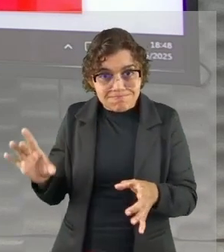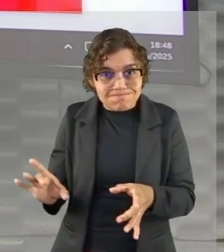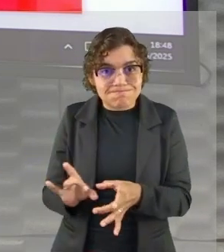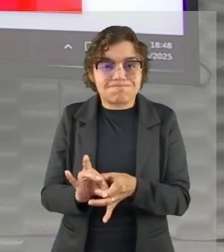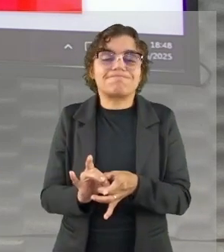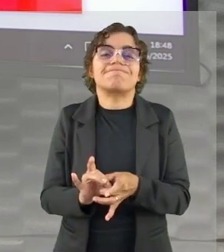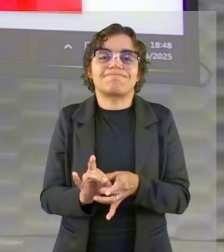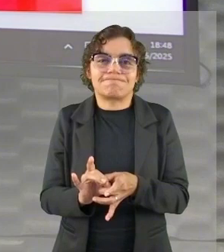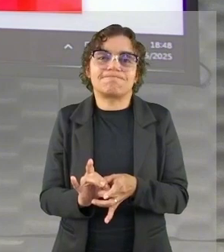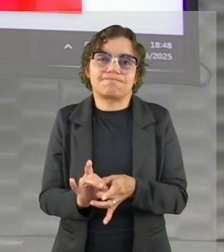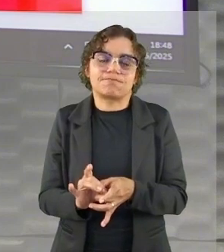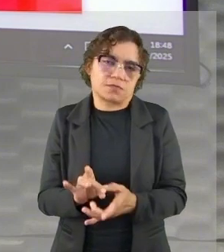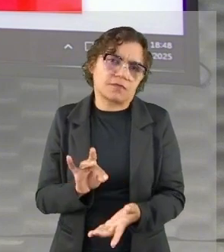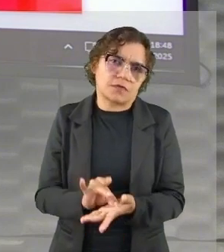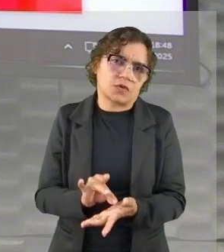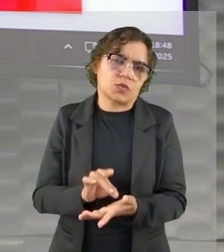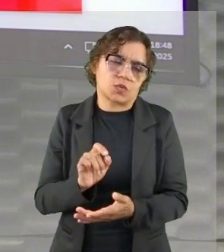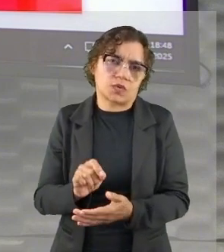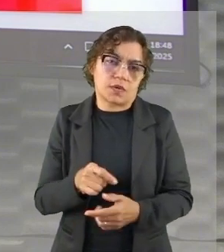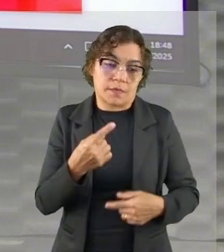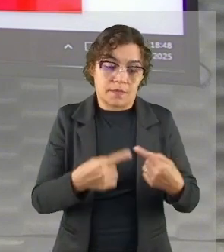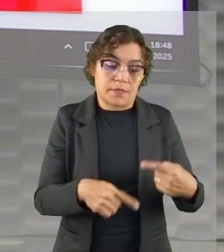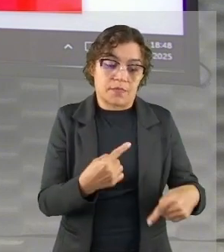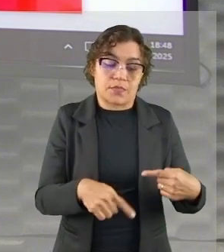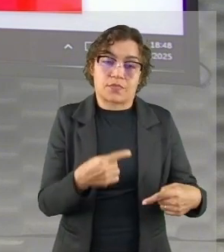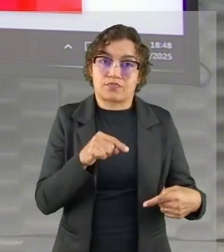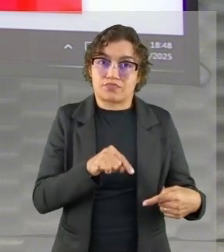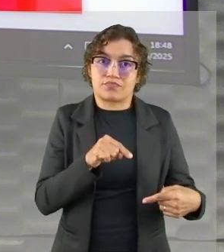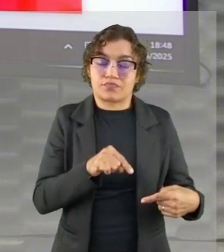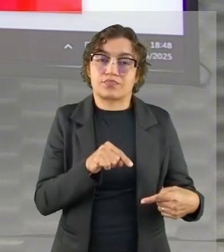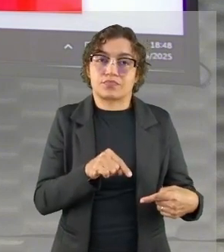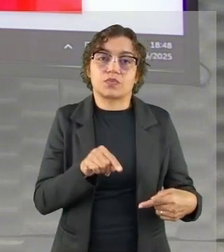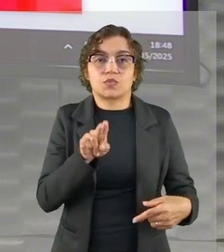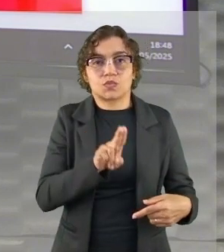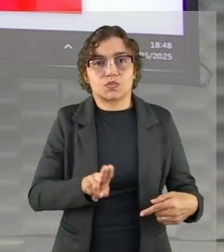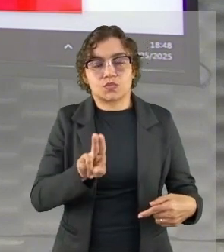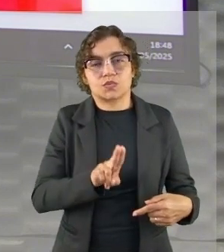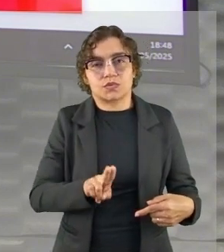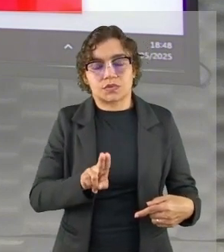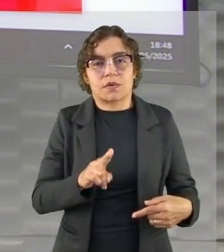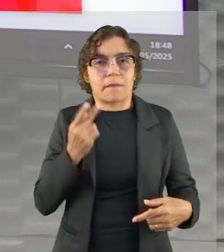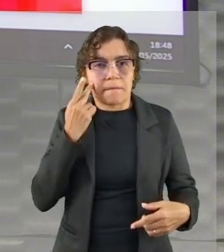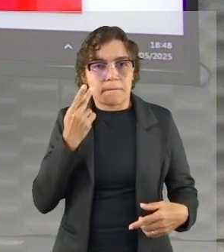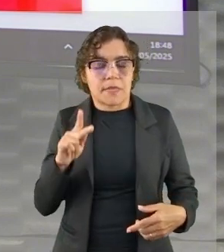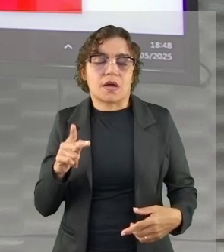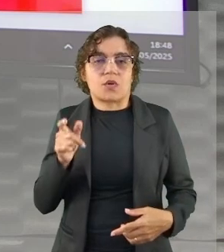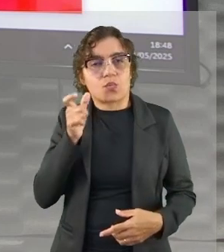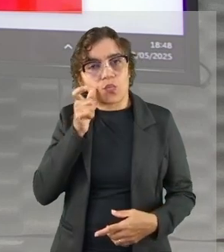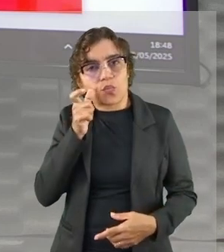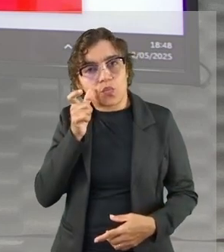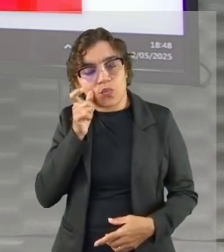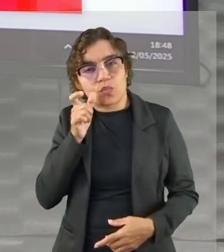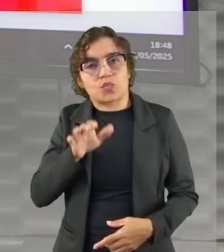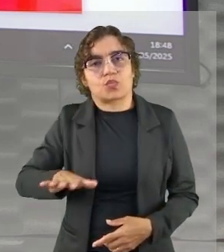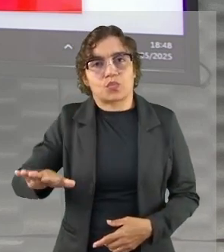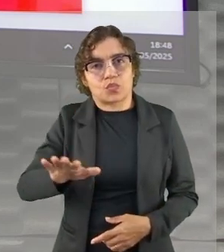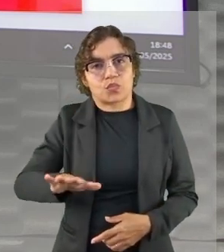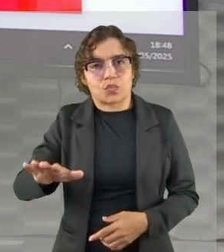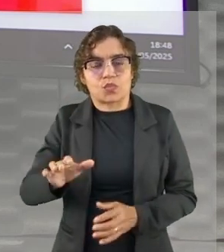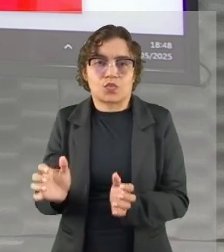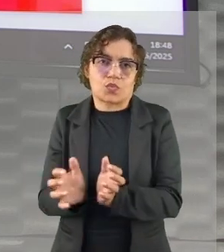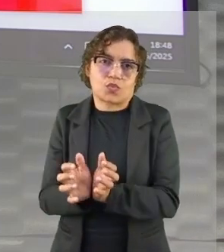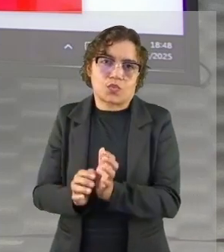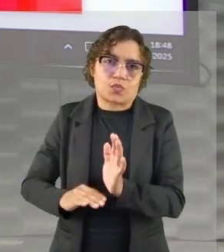mãos dadas. Na verdade, a política ela está sendo utilizada para os interesses, claro, de uma